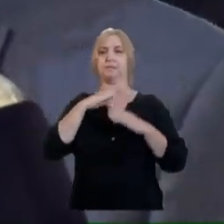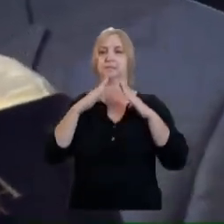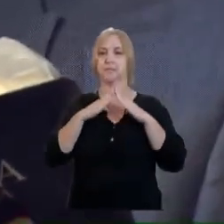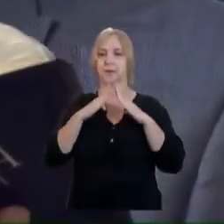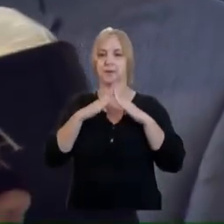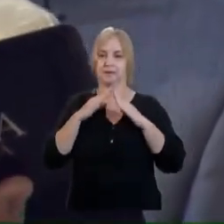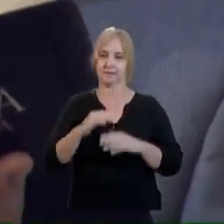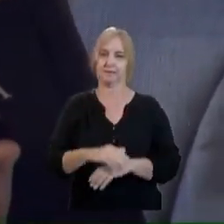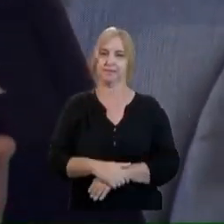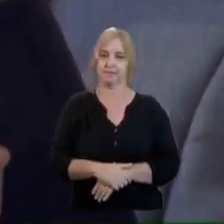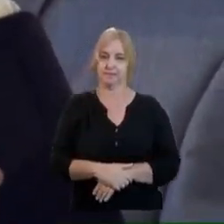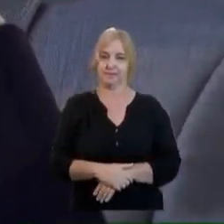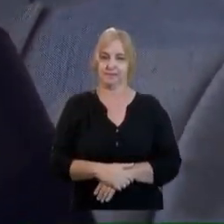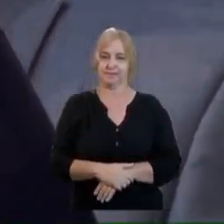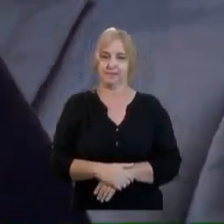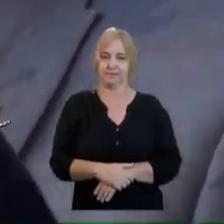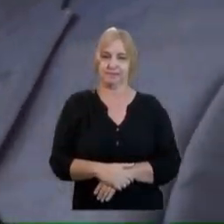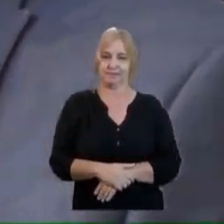Mora.